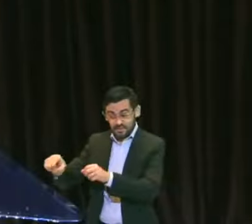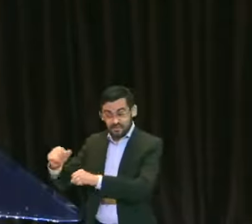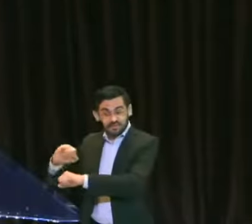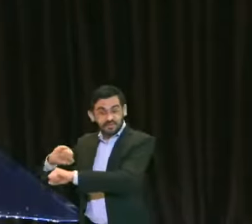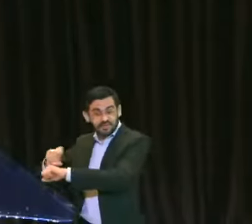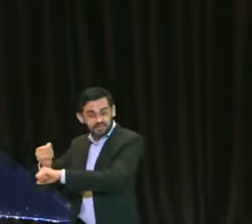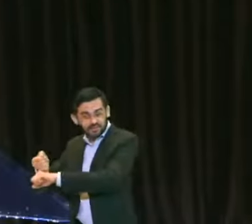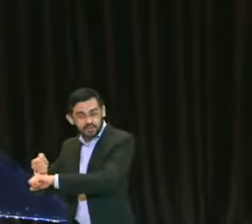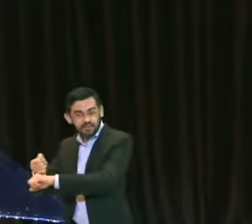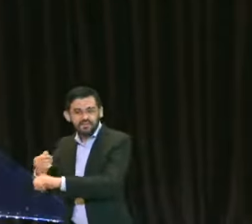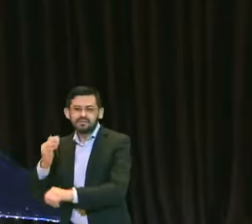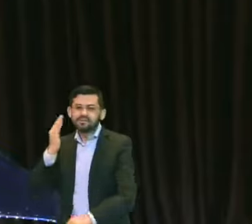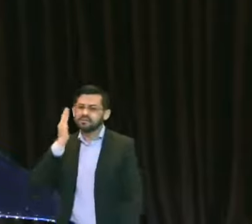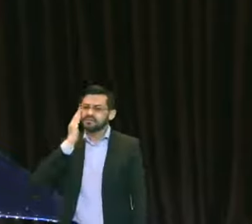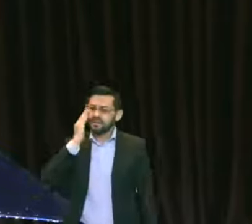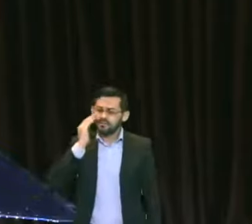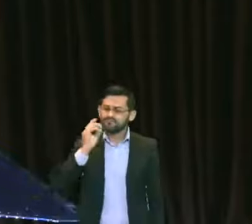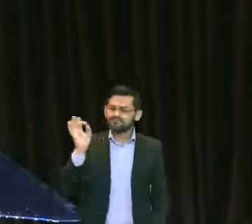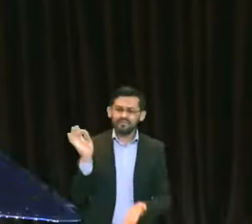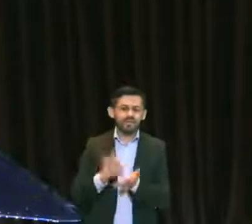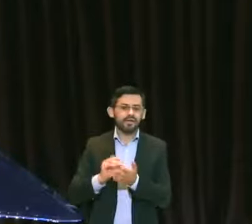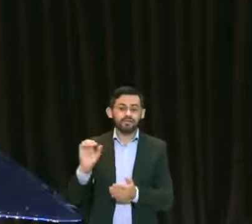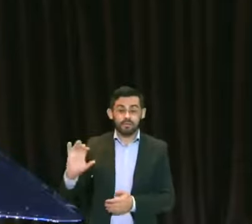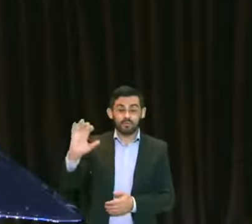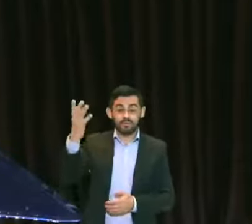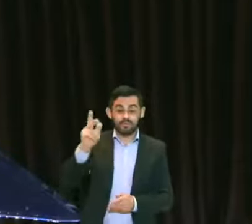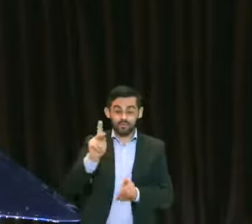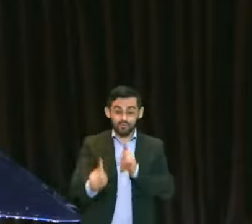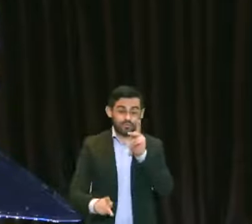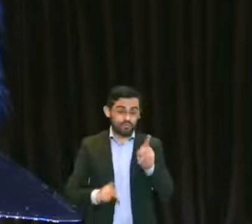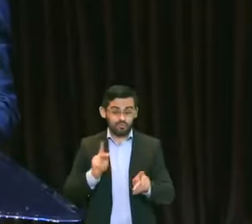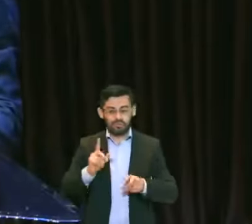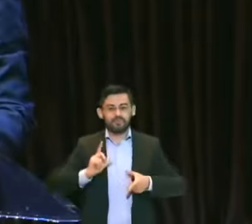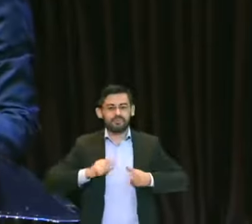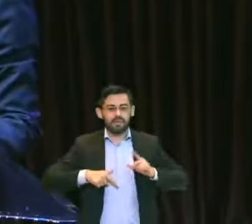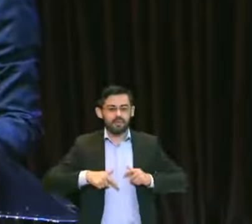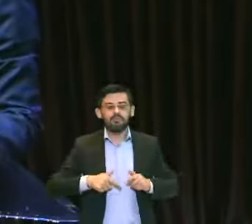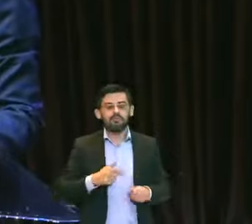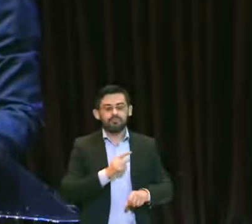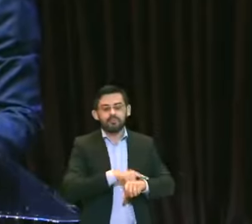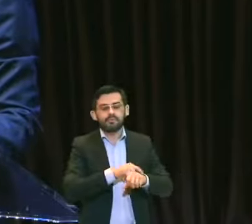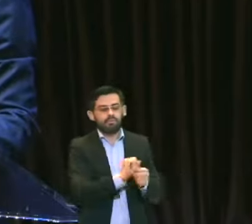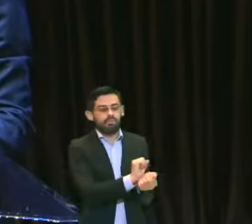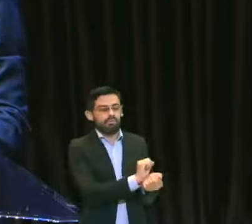E sabe, foi exatamente isso que aconteceu com o povo de Israel quando eles estavam no exílio.